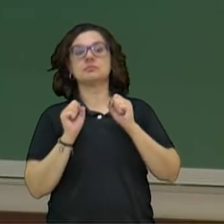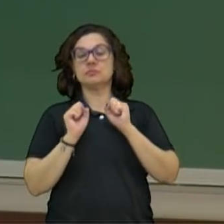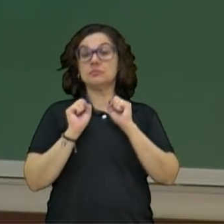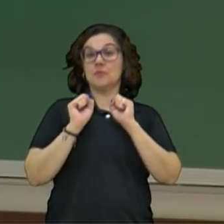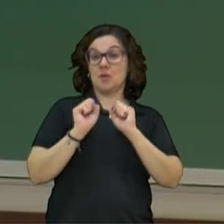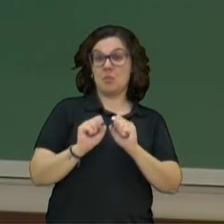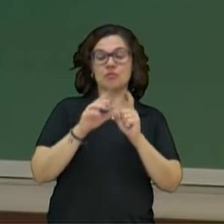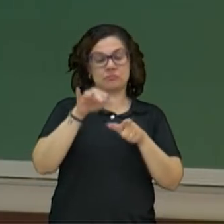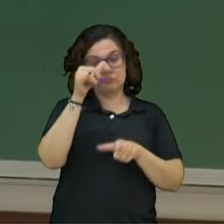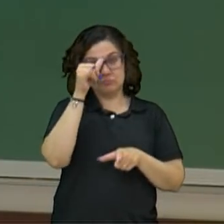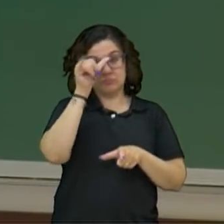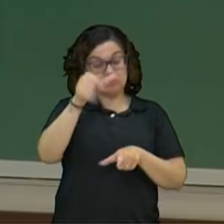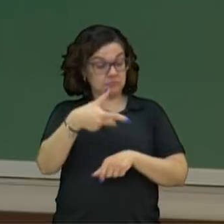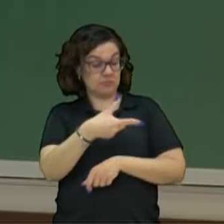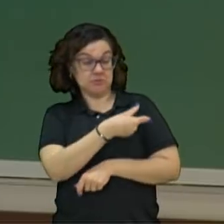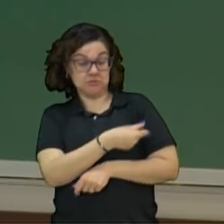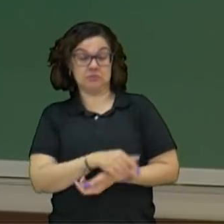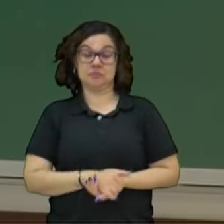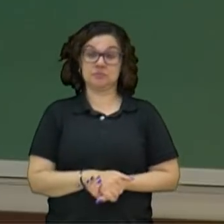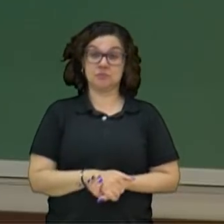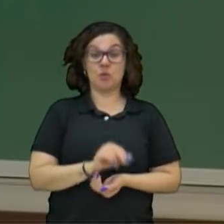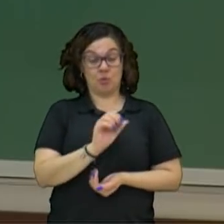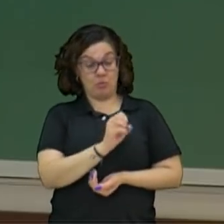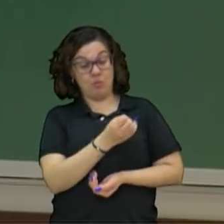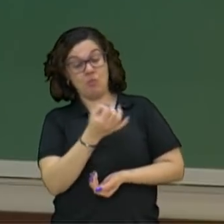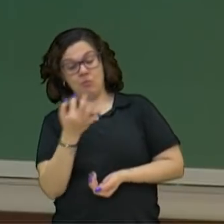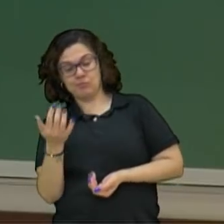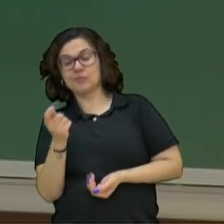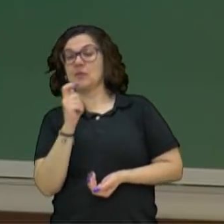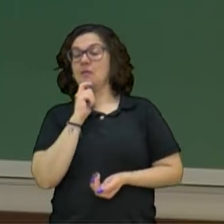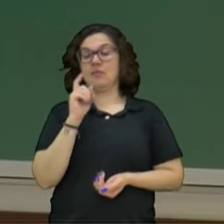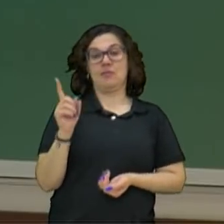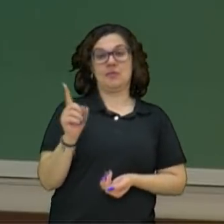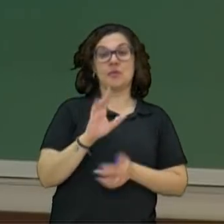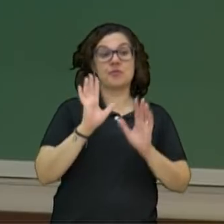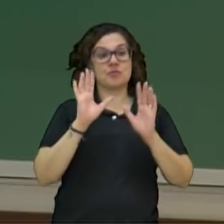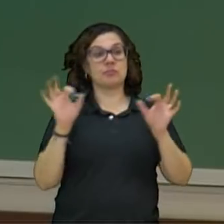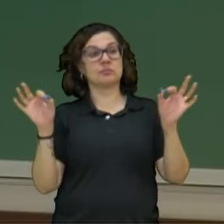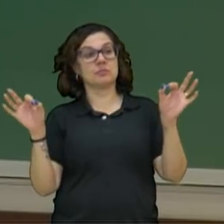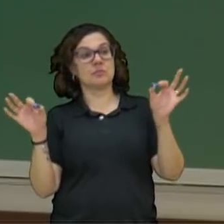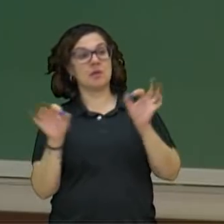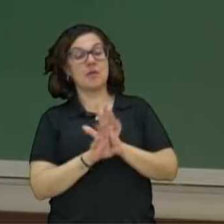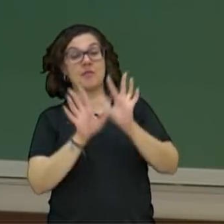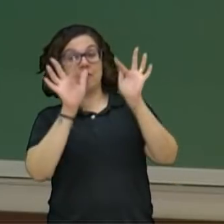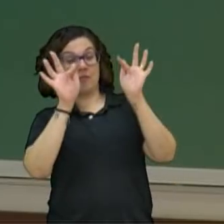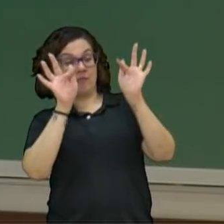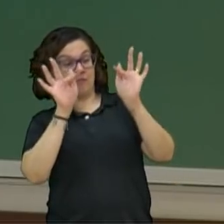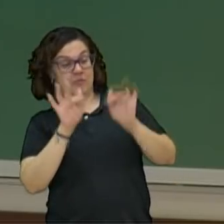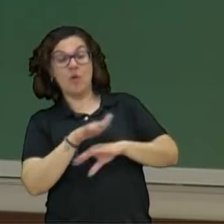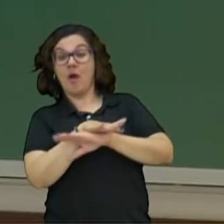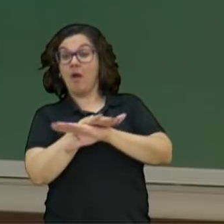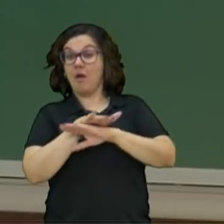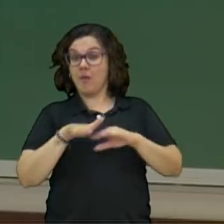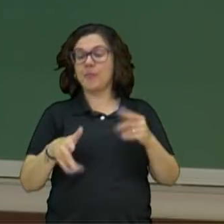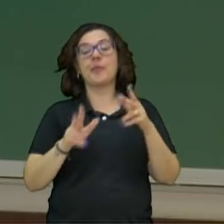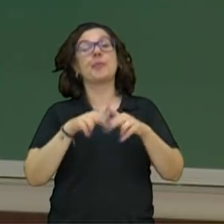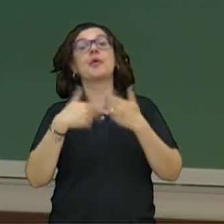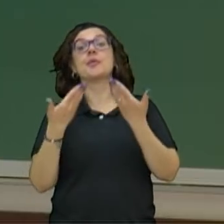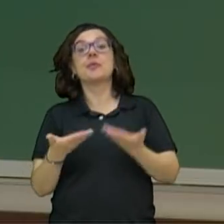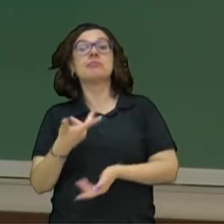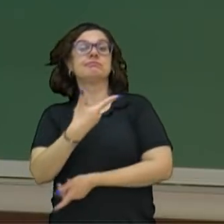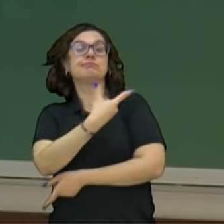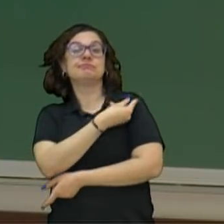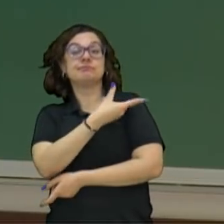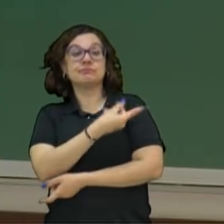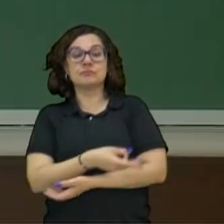ser já evitadas com a vacina. Outras, algumas delas, já foram até erradicadas com a vacina. Quer dizer